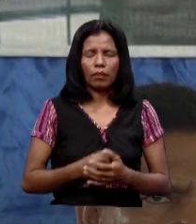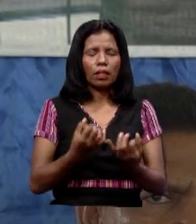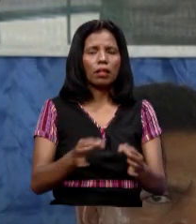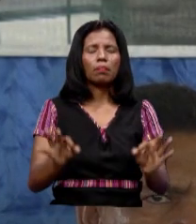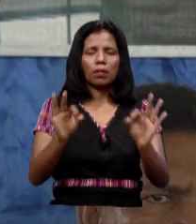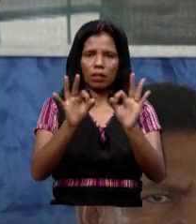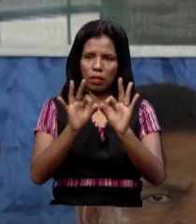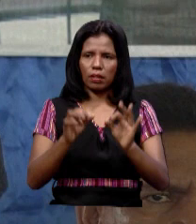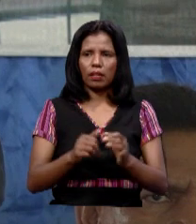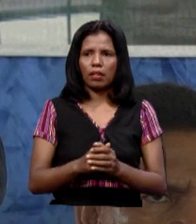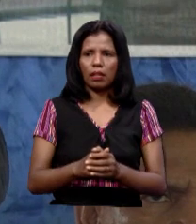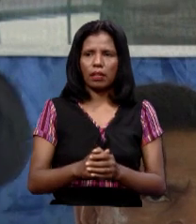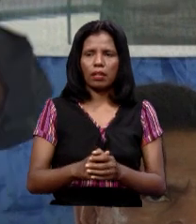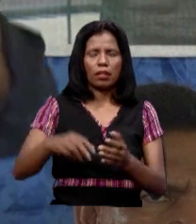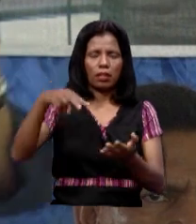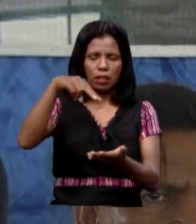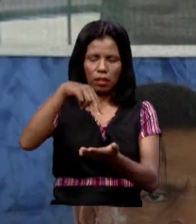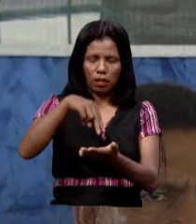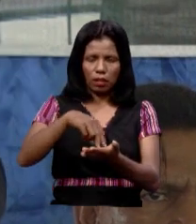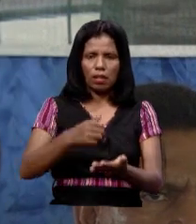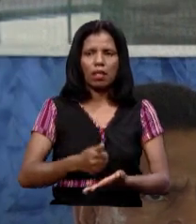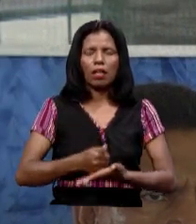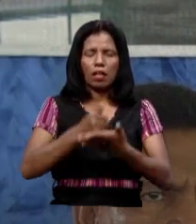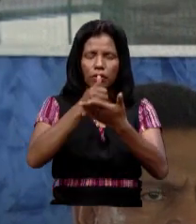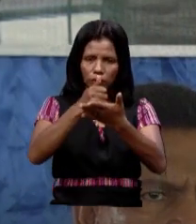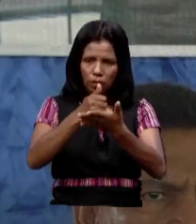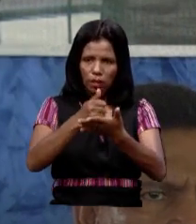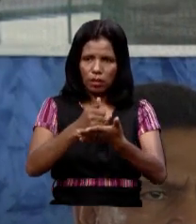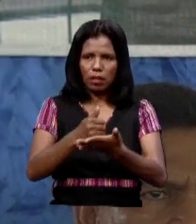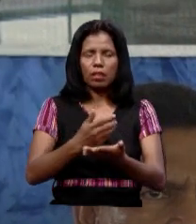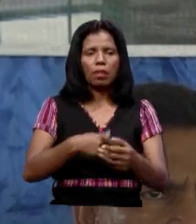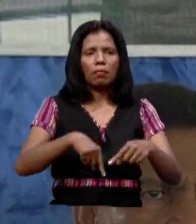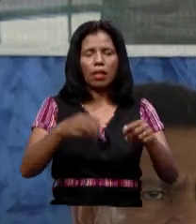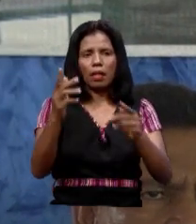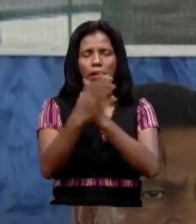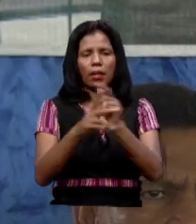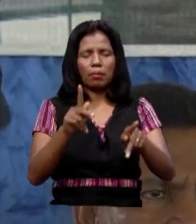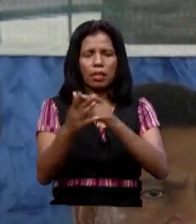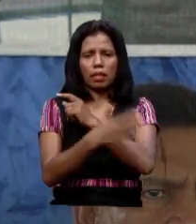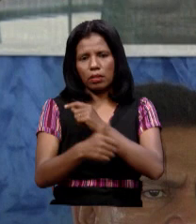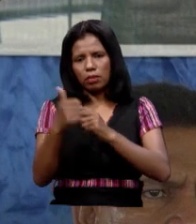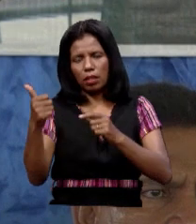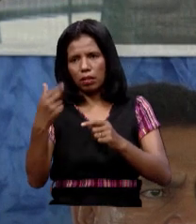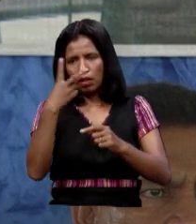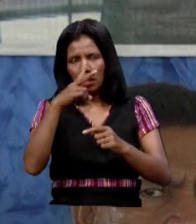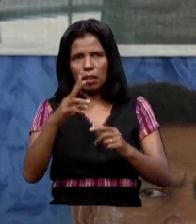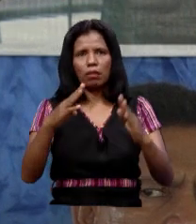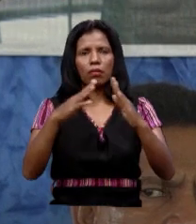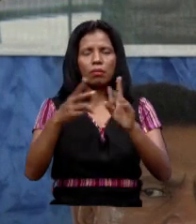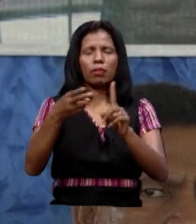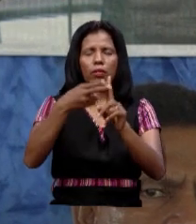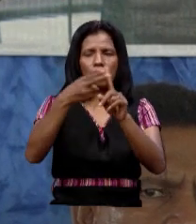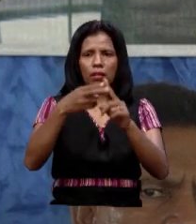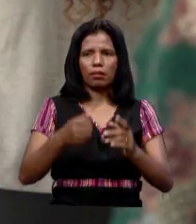timos, kria impreku, ajuda sama terang. Ita pai masih lu nerai, ita ini ibu manda, ini aja lu kamu sama terang lagi, kita musuh lagi